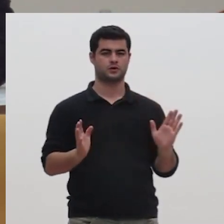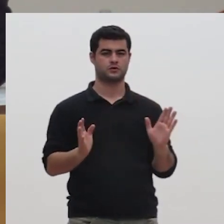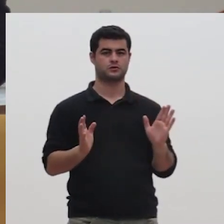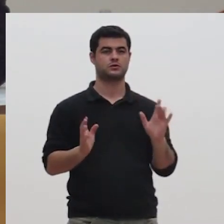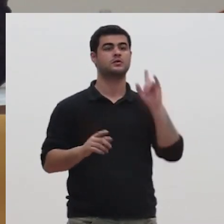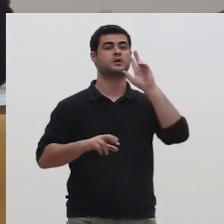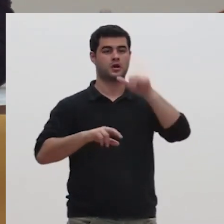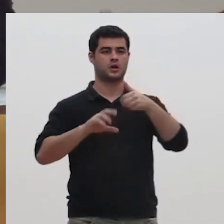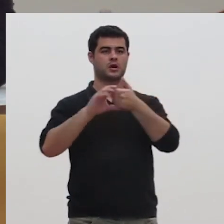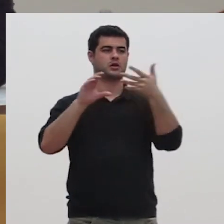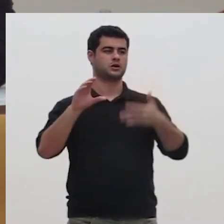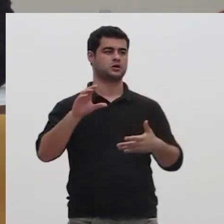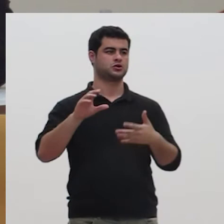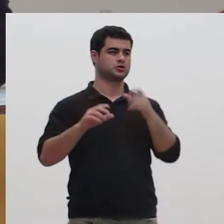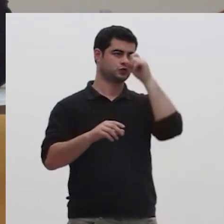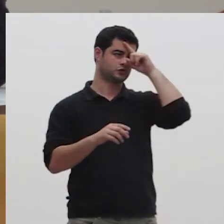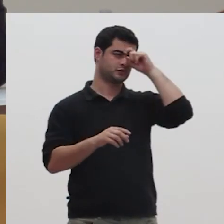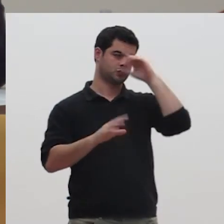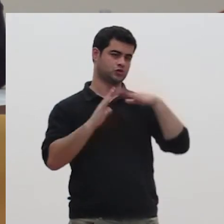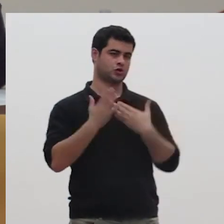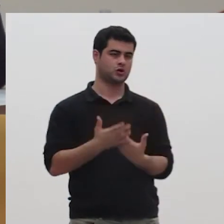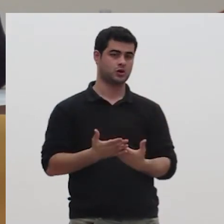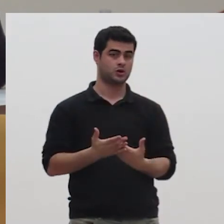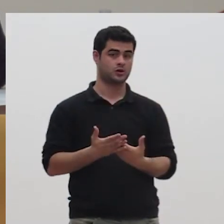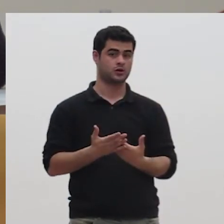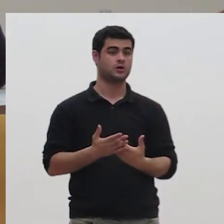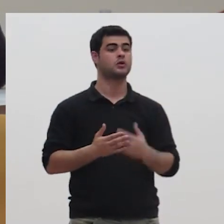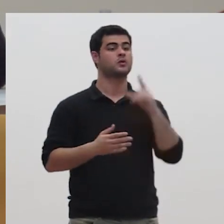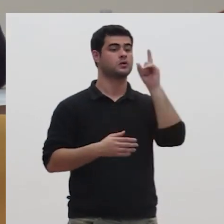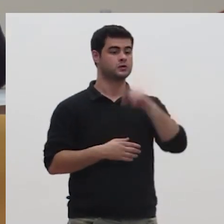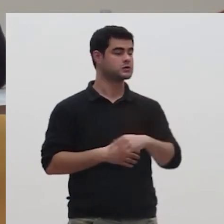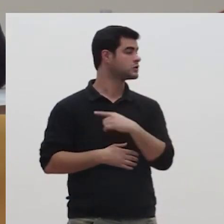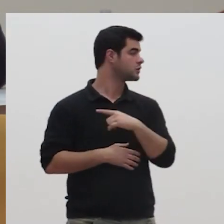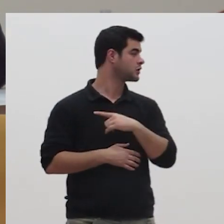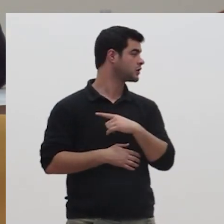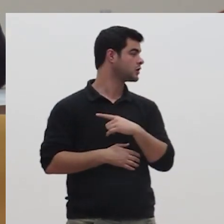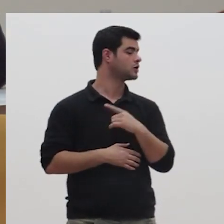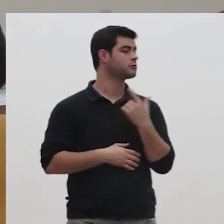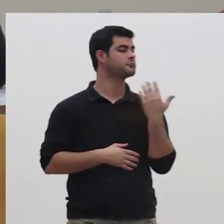do hospital-escola, essa variedade de serviços. Por isso ele tem